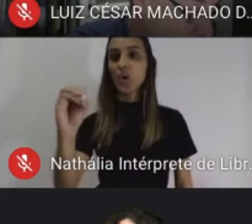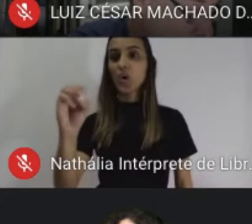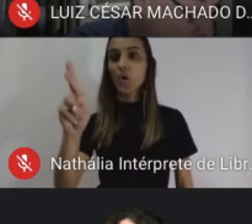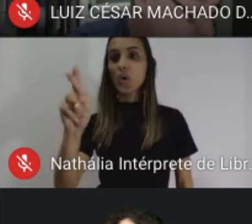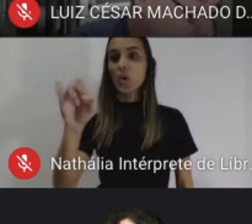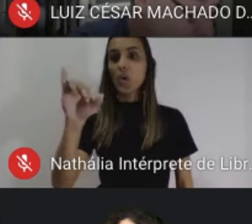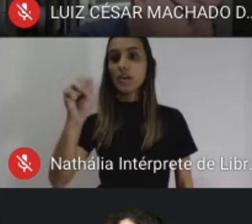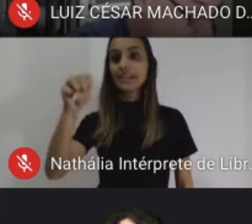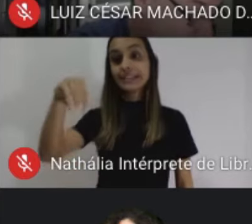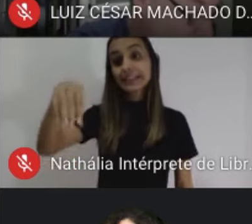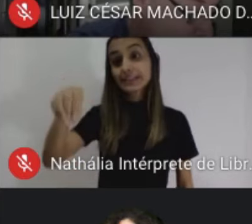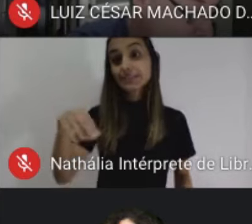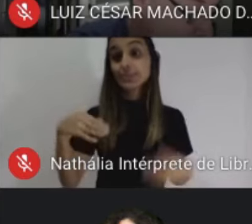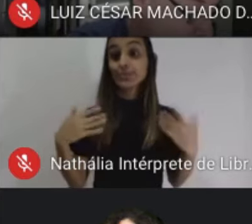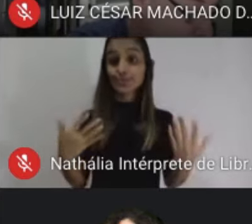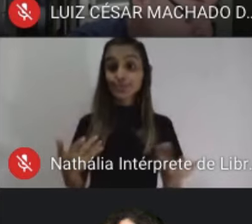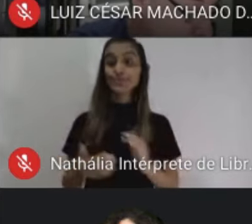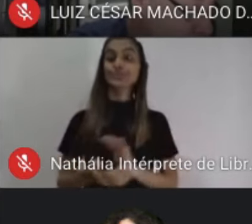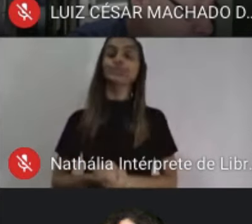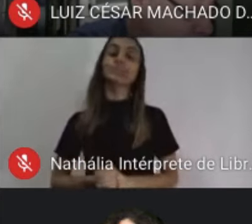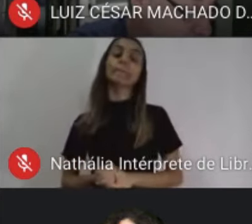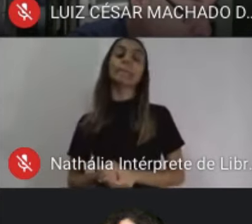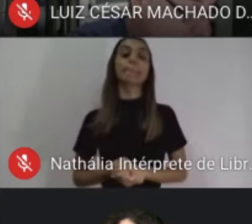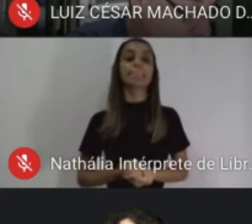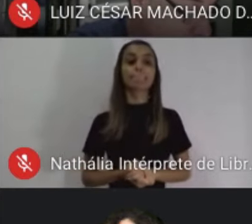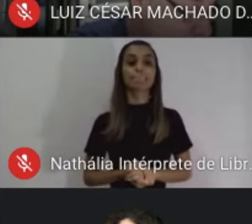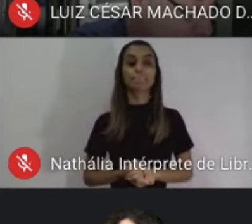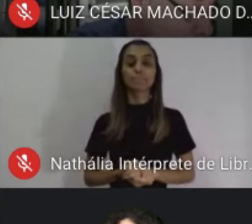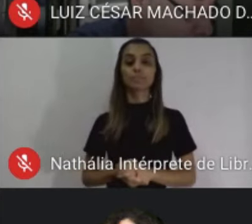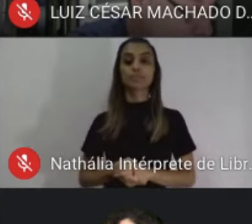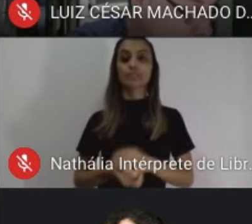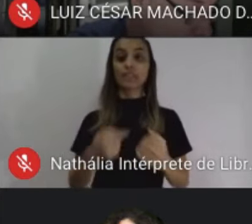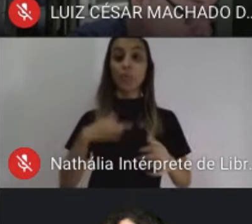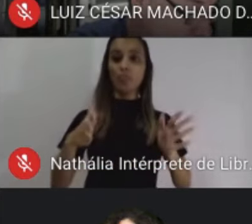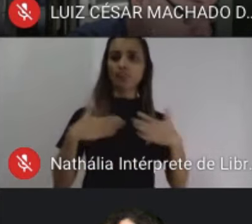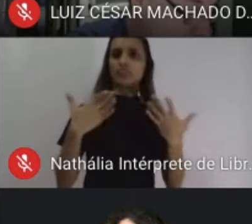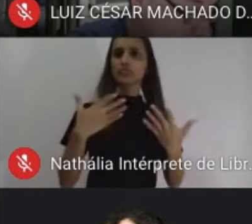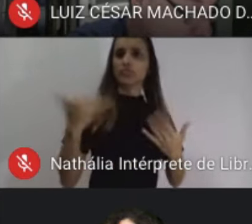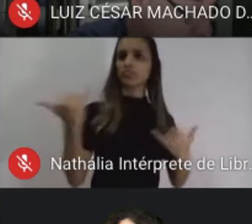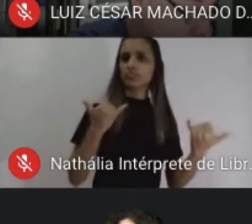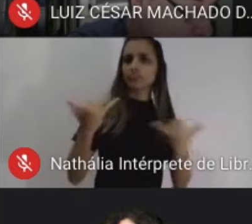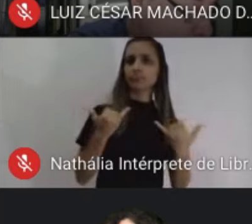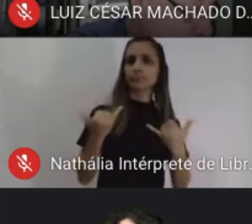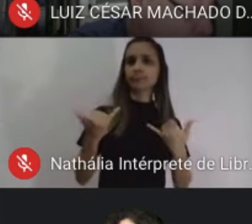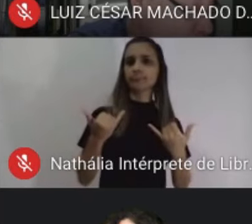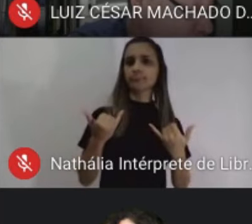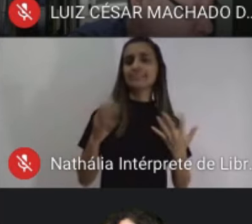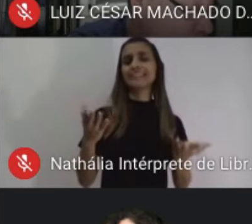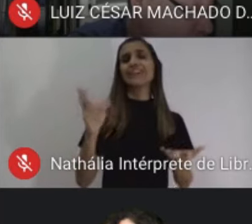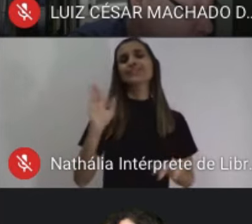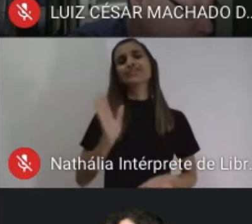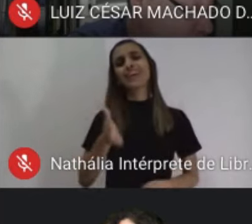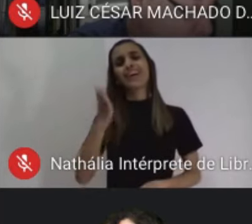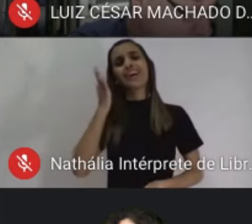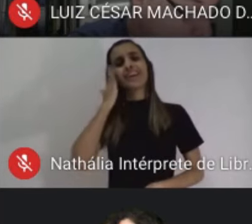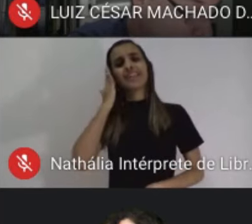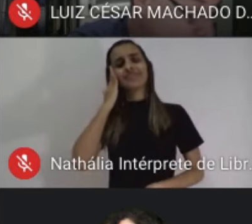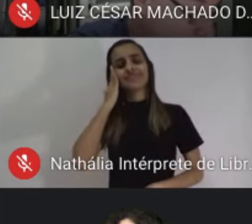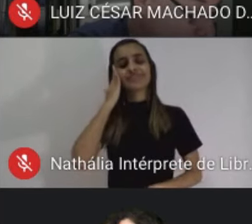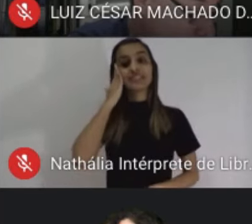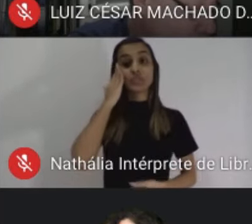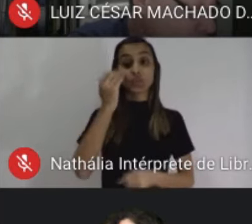na Europa, após essa recepção da questão do terrorismo. Ou seja, o debate que a gente tem na lei de 2016, no final das